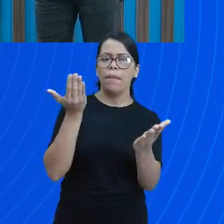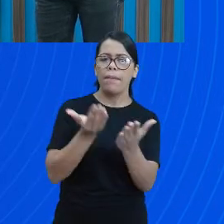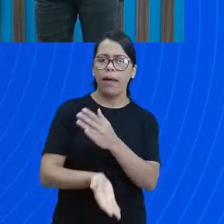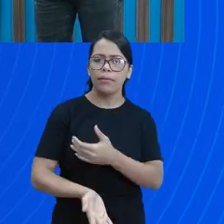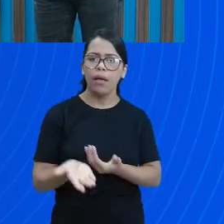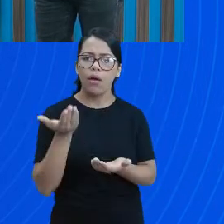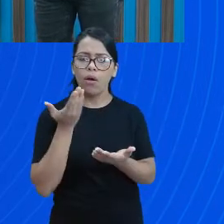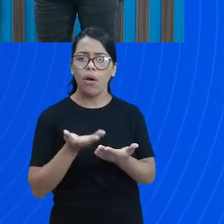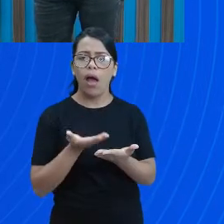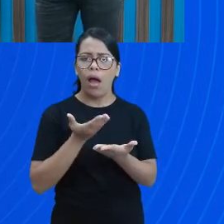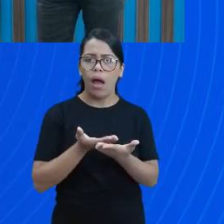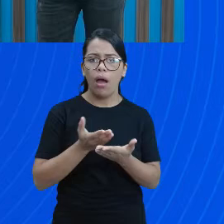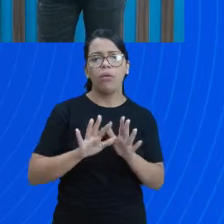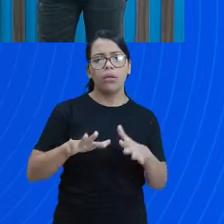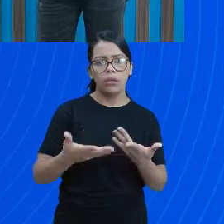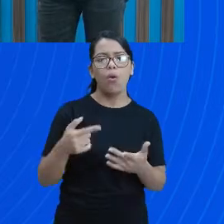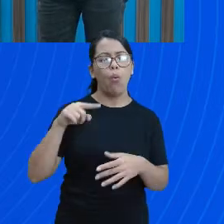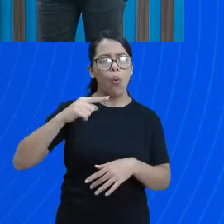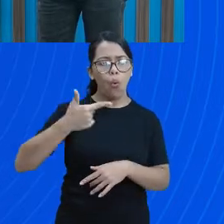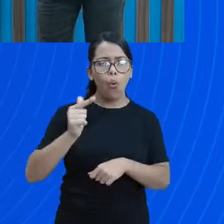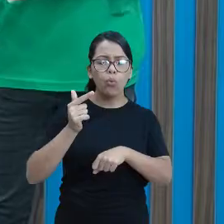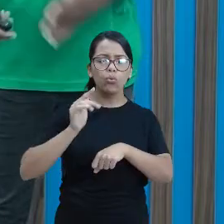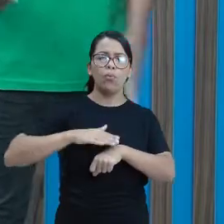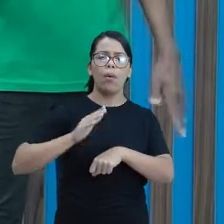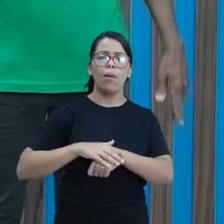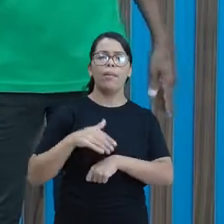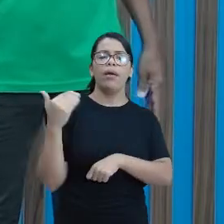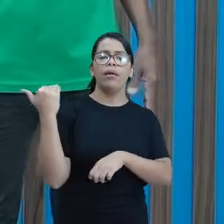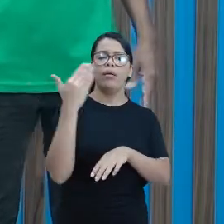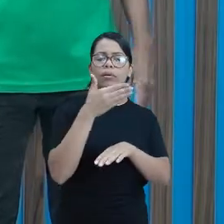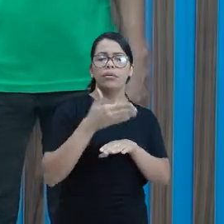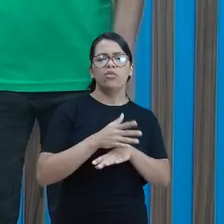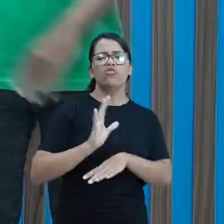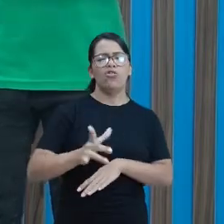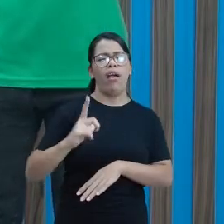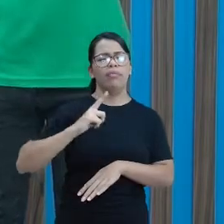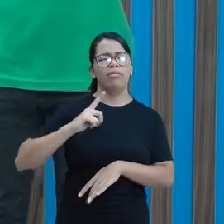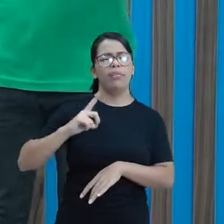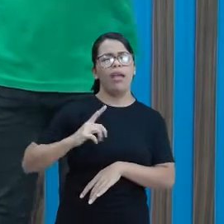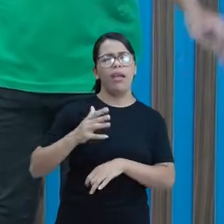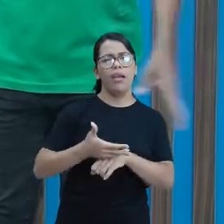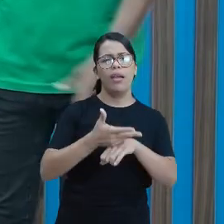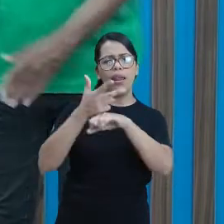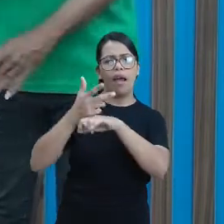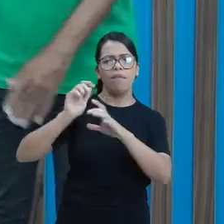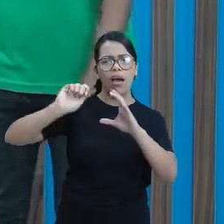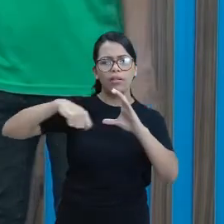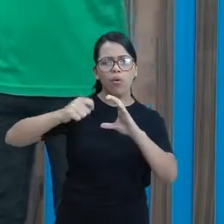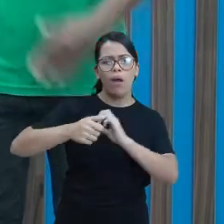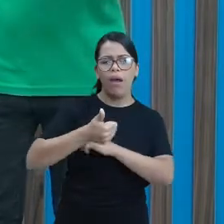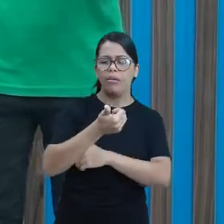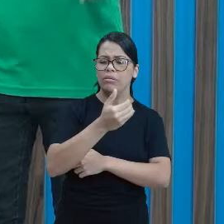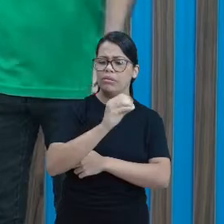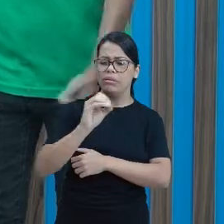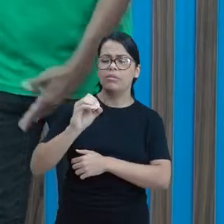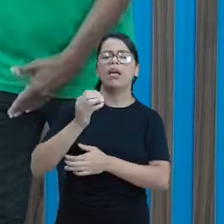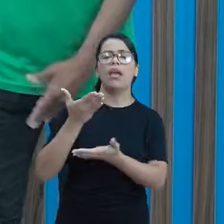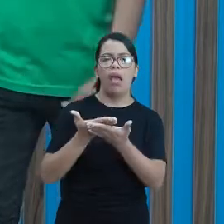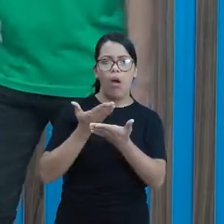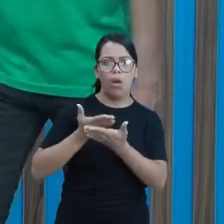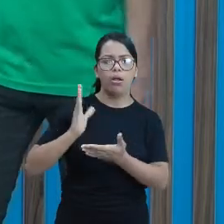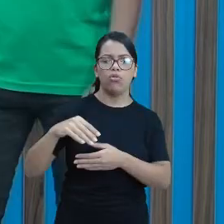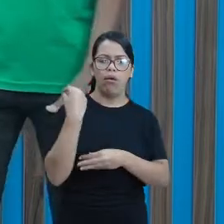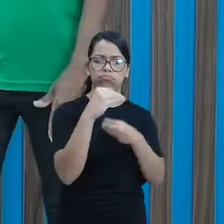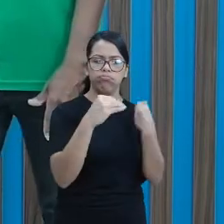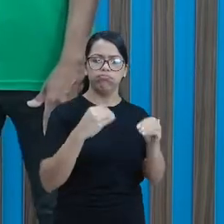Vai noutra hora, qualquer hora, tá lá. Mas acho que tem umas 100 aulas gravadas já, não tem, professor? Tem umas 100 aulas gravadas, vai lá, assiste, revê,